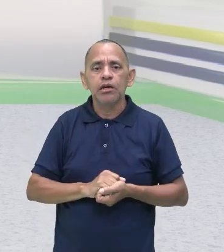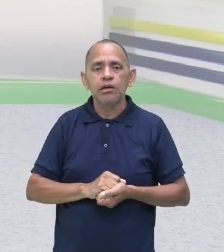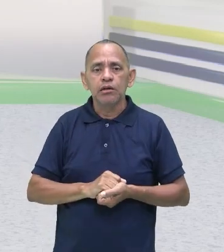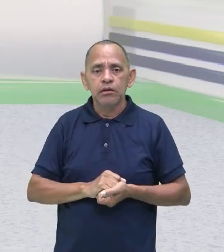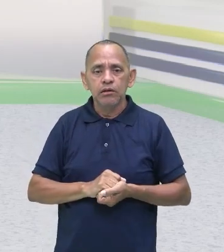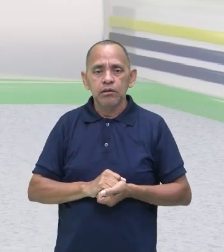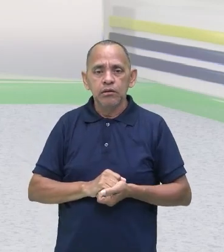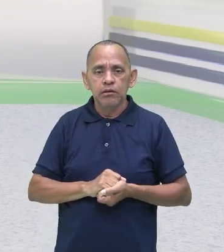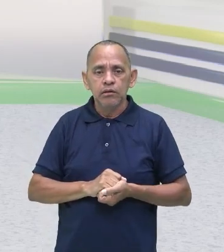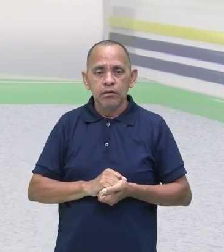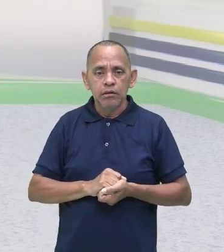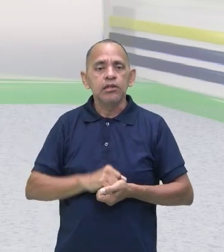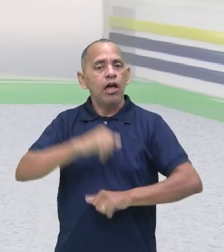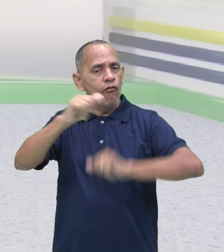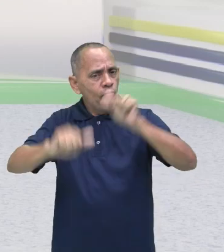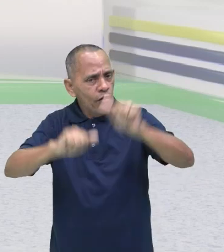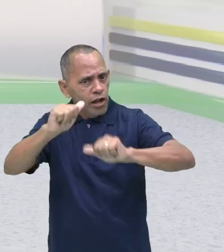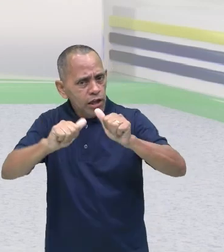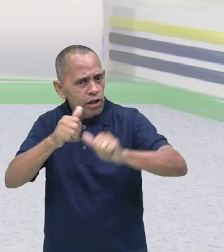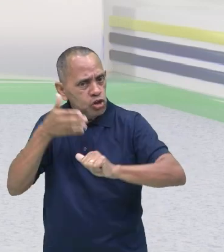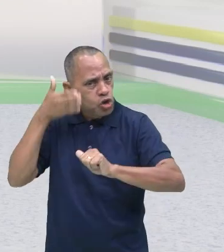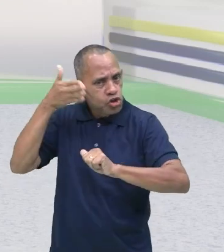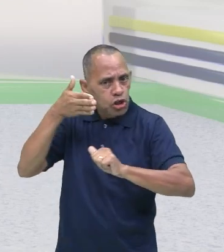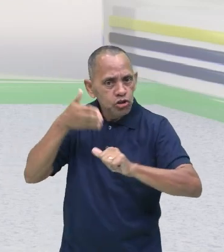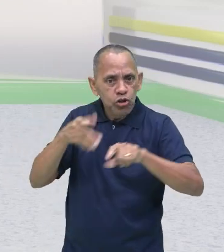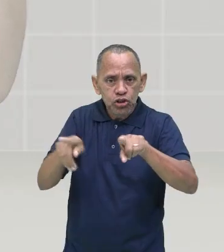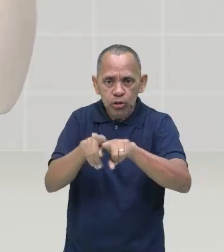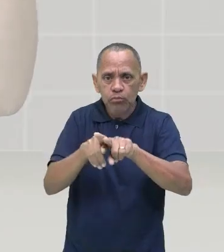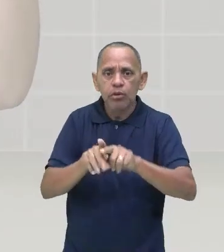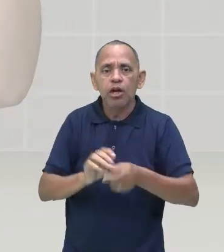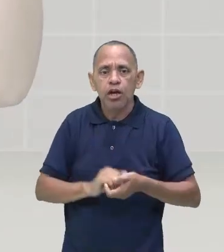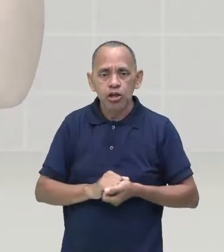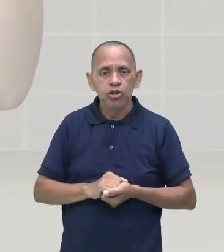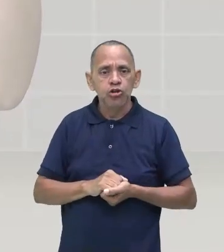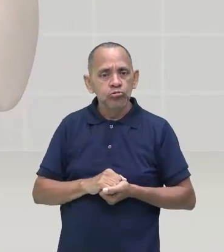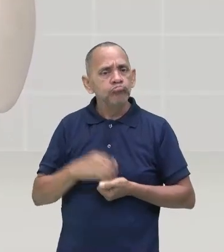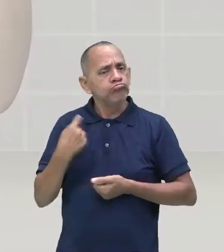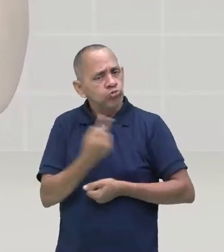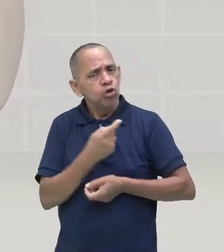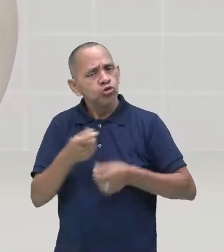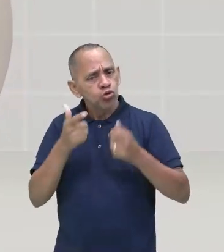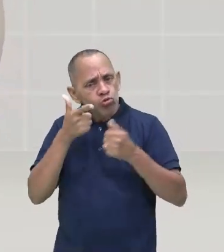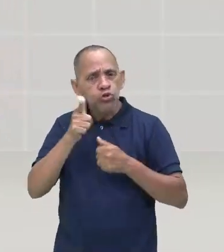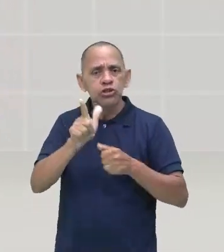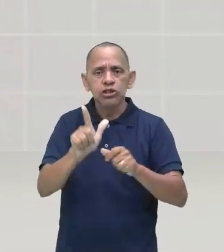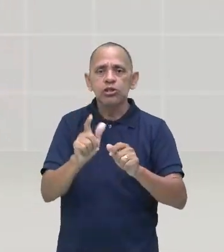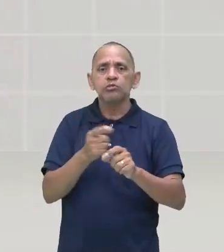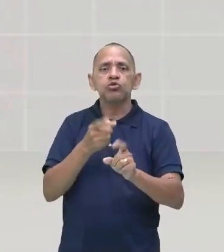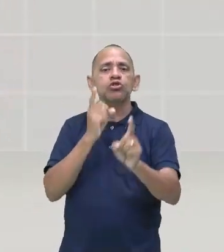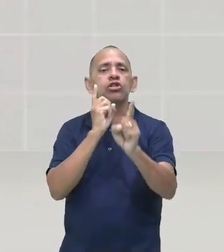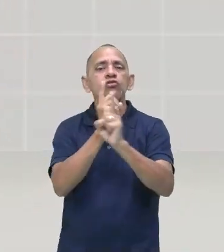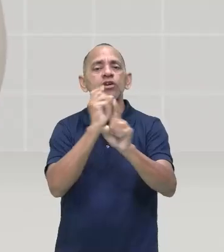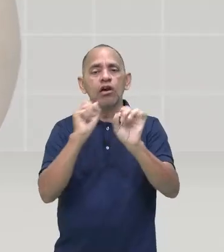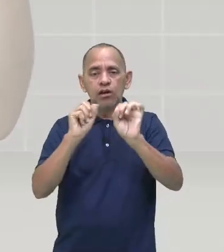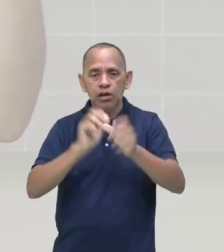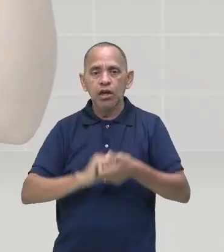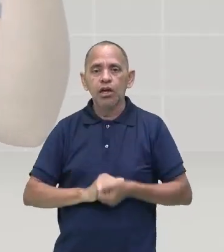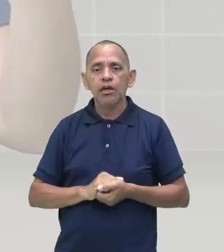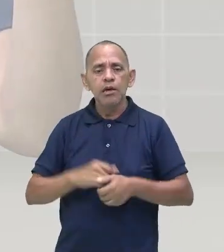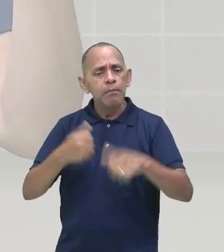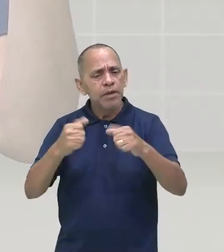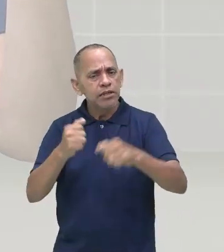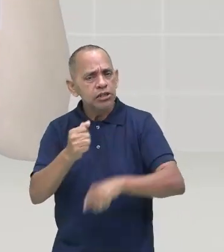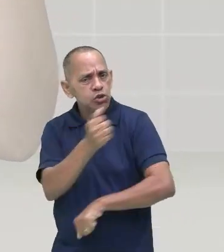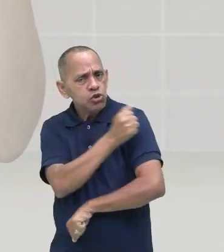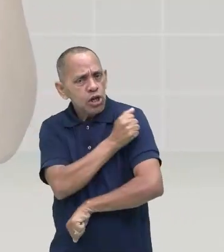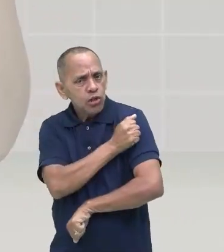Então, na avaliação diagnóstica, a gente identifica, né, quais são as necessidades ali dos nossos estudantes, fazemos o planejamento